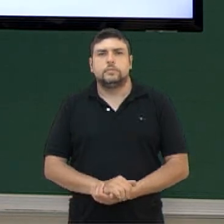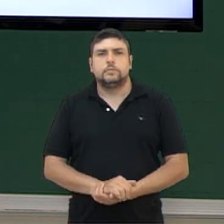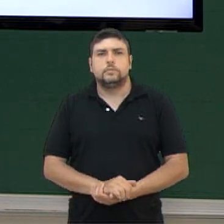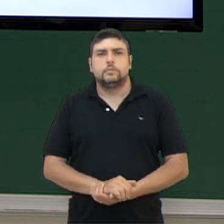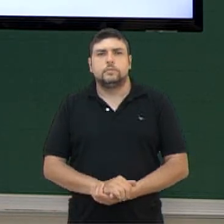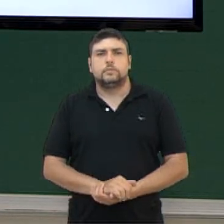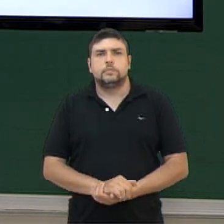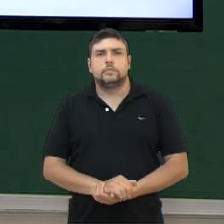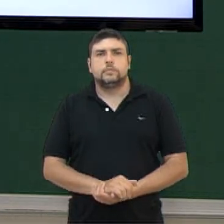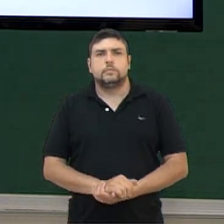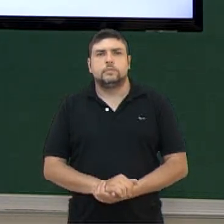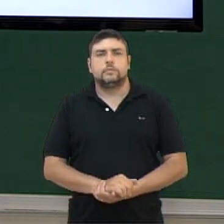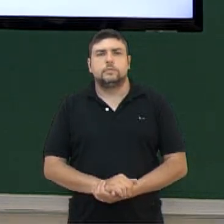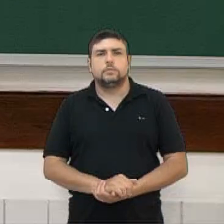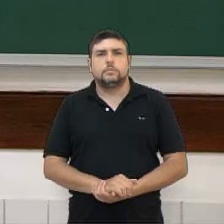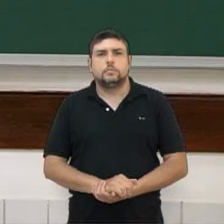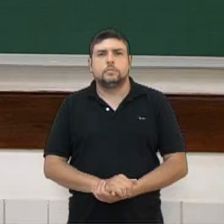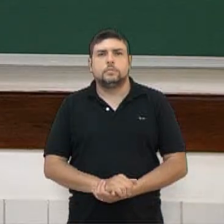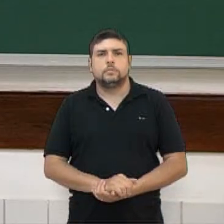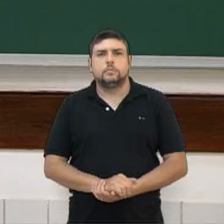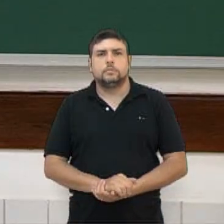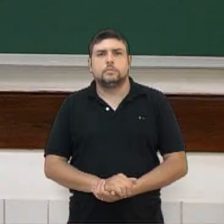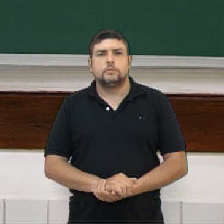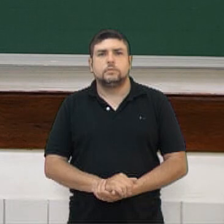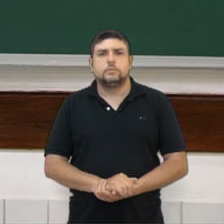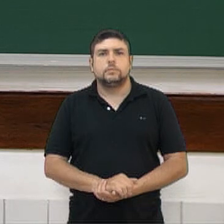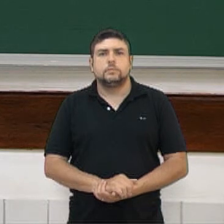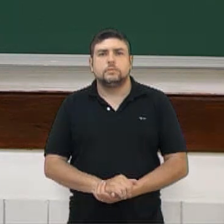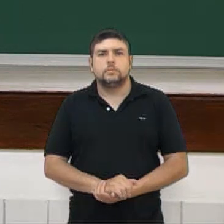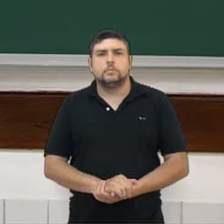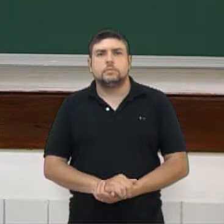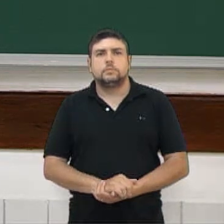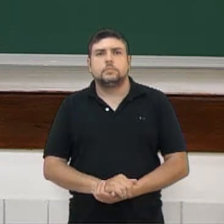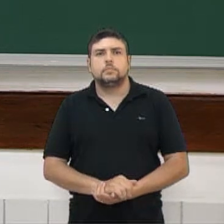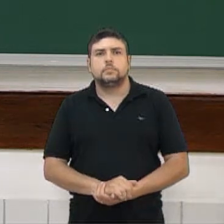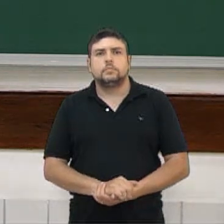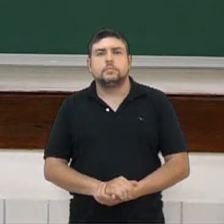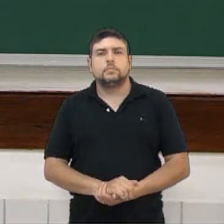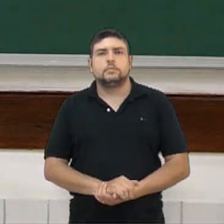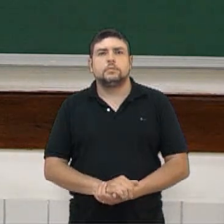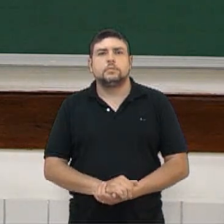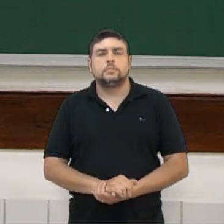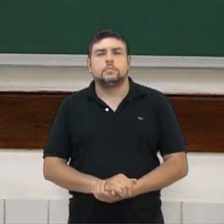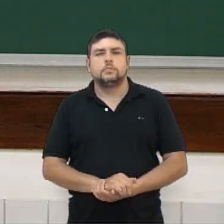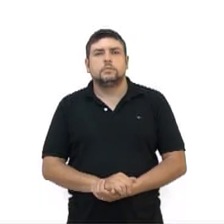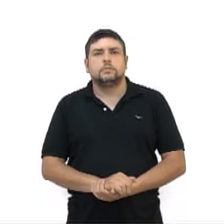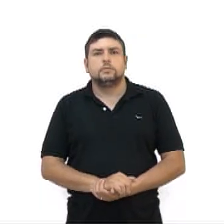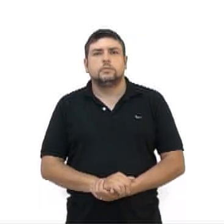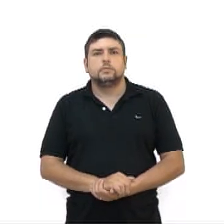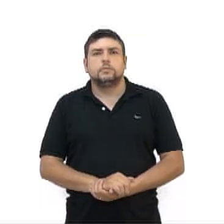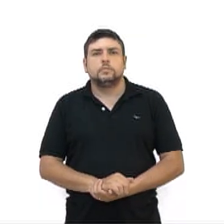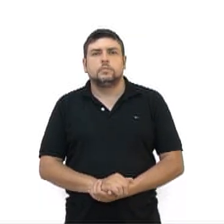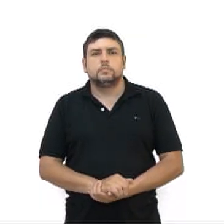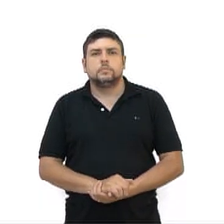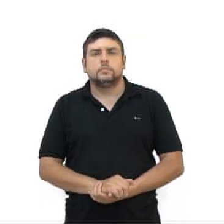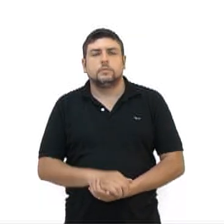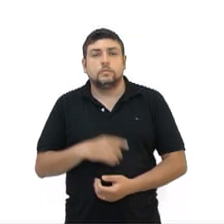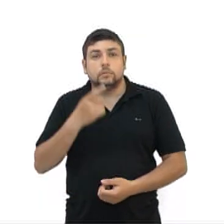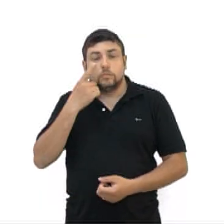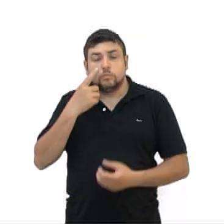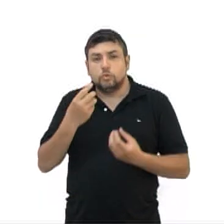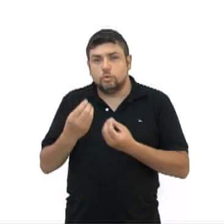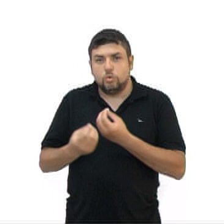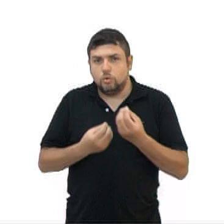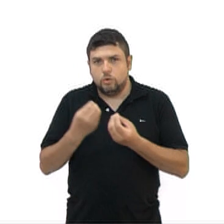aqui nós vamos fazer tanto daqui para lá quanto de lá para cá e vamos praticar bastante isso aí. Olha só, a regra